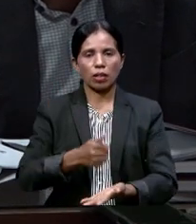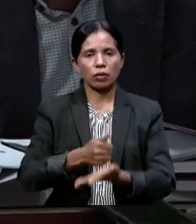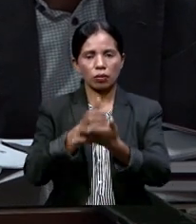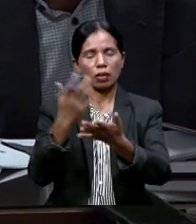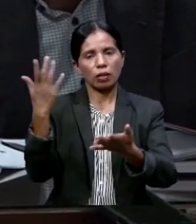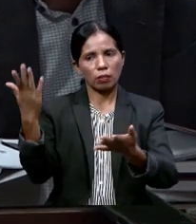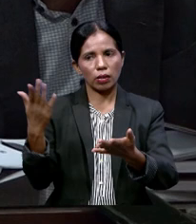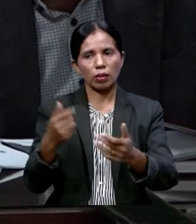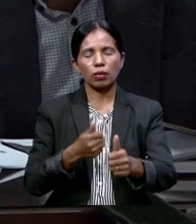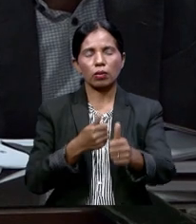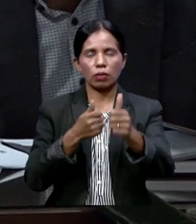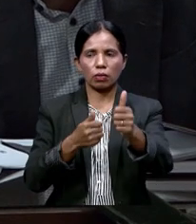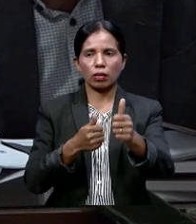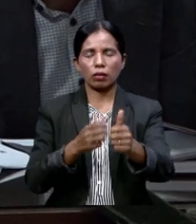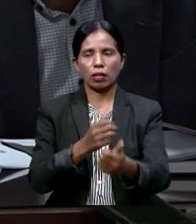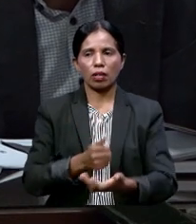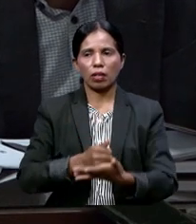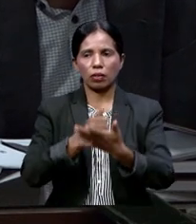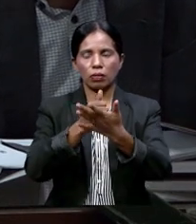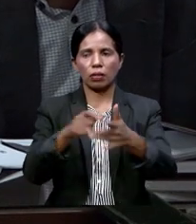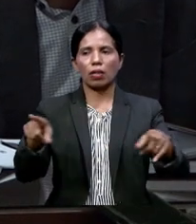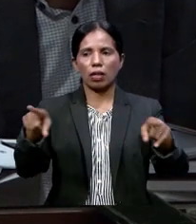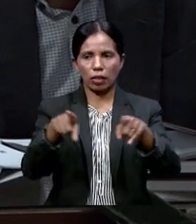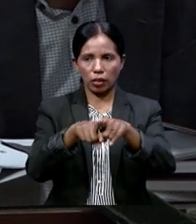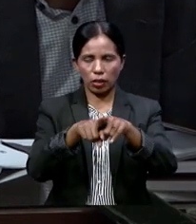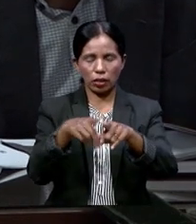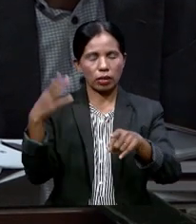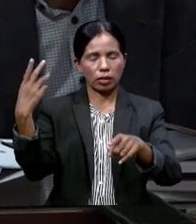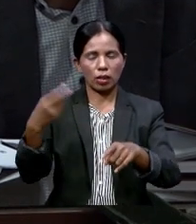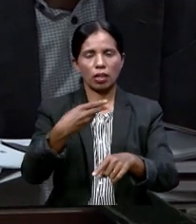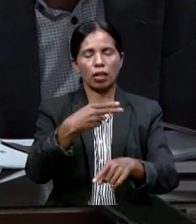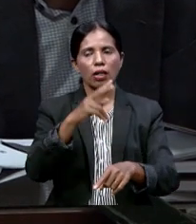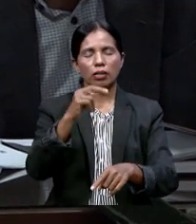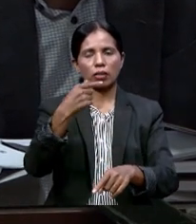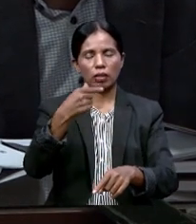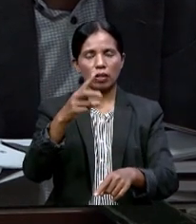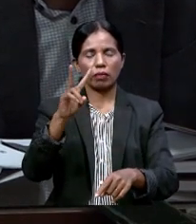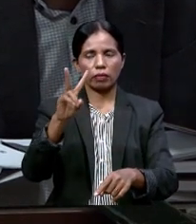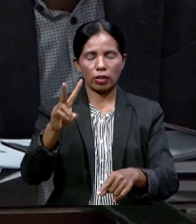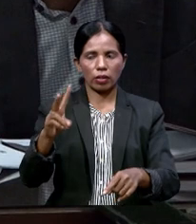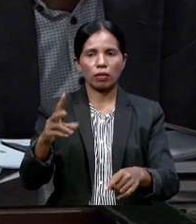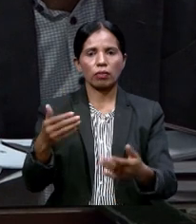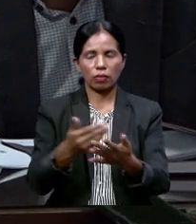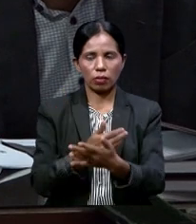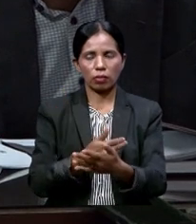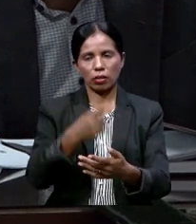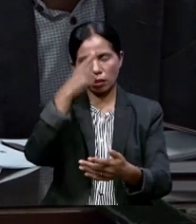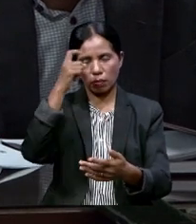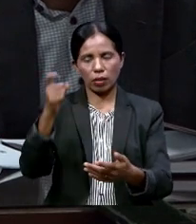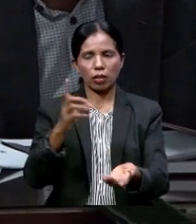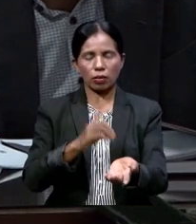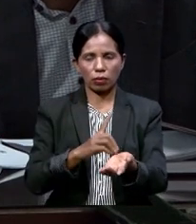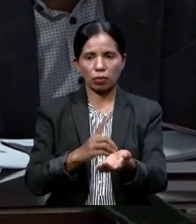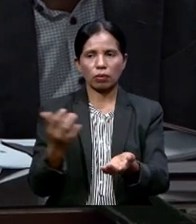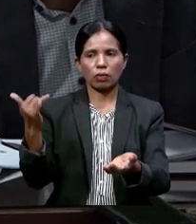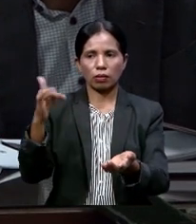tu diagnóstico ho tratamento neve anesamos e a gente vê fo também neve vamos pessoal saúde treinar ou